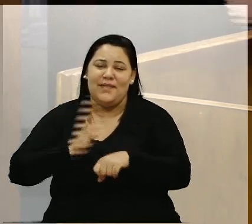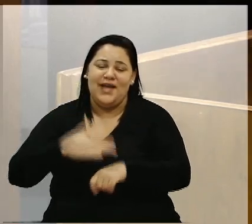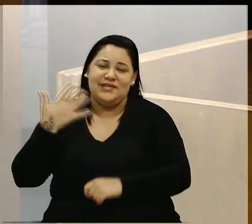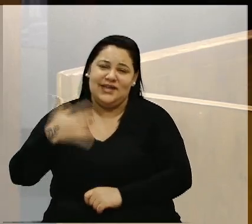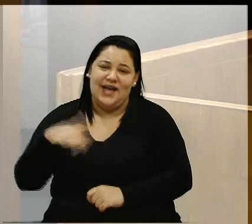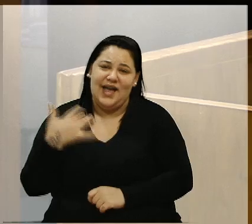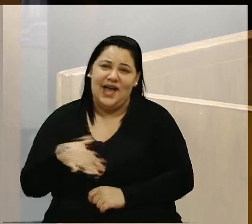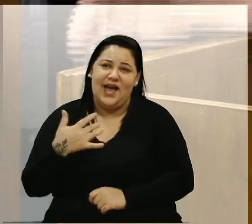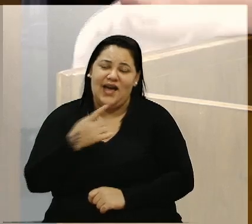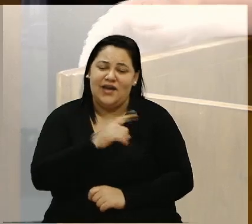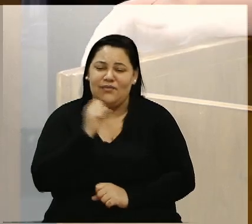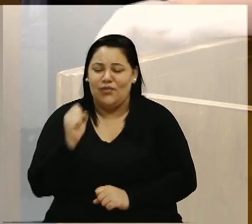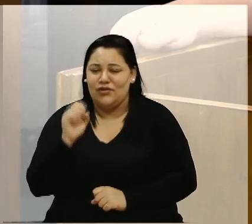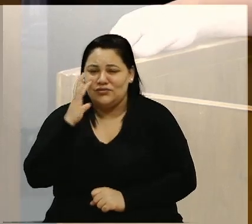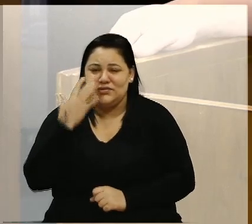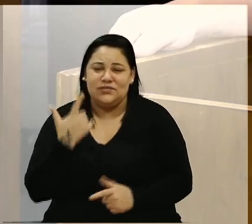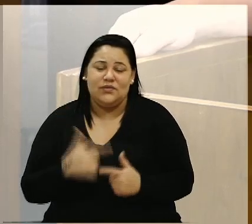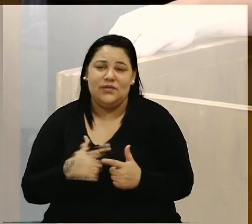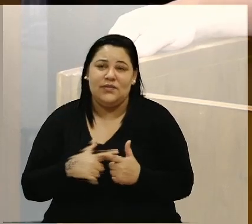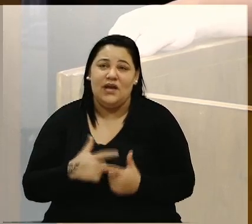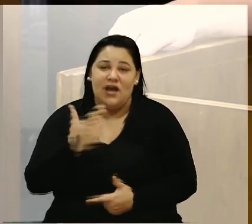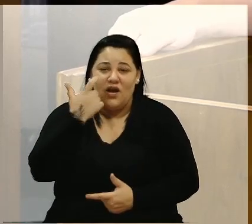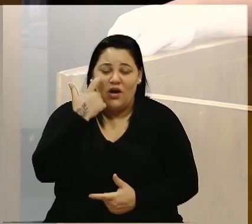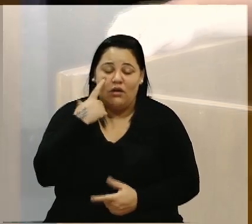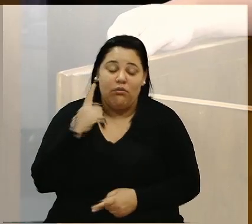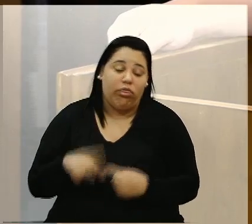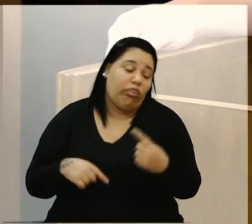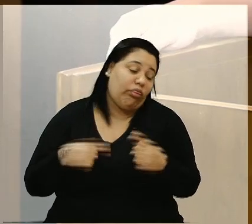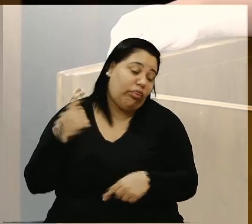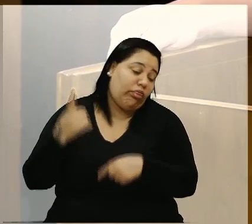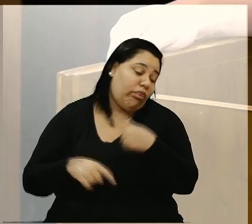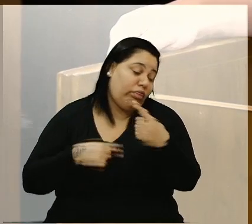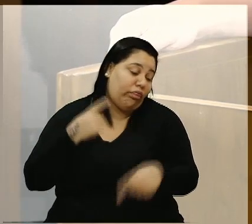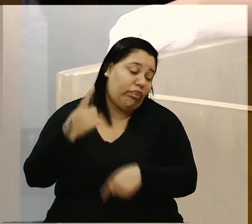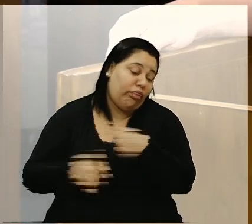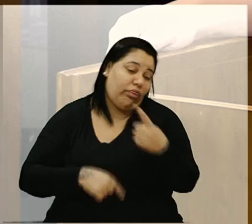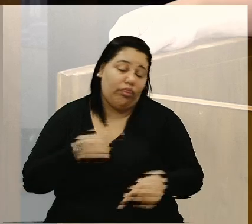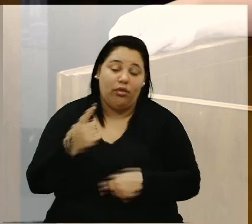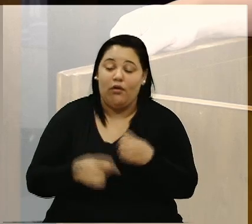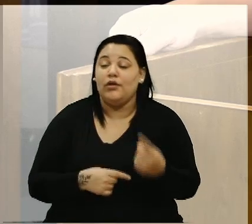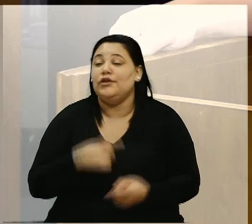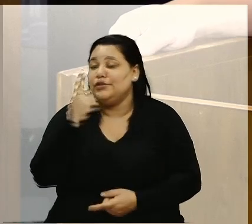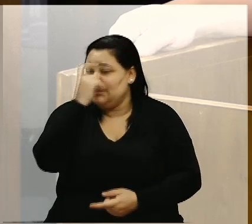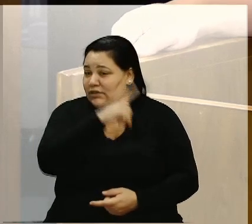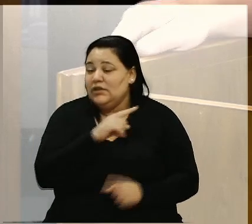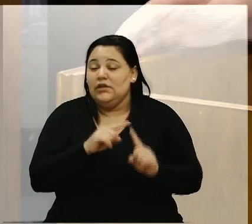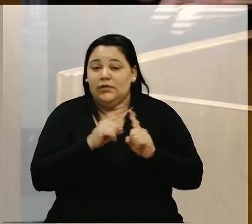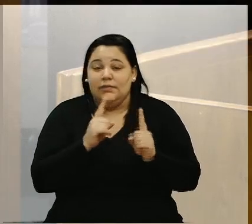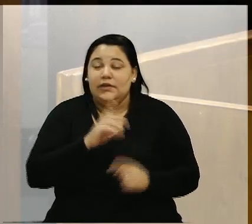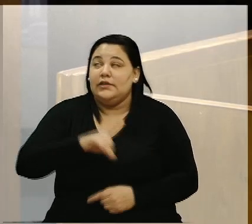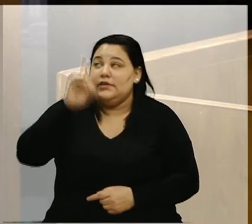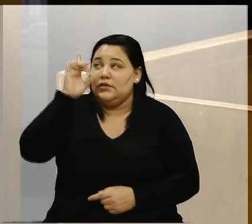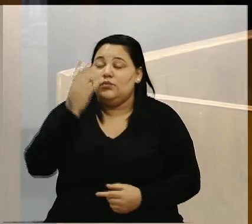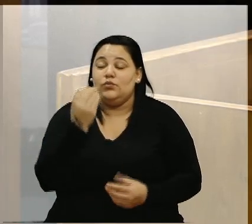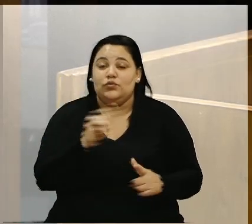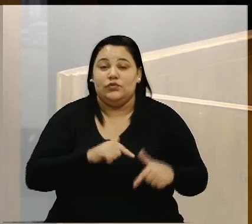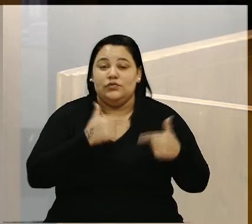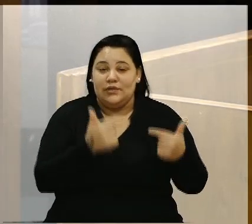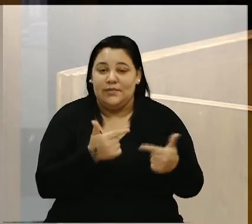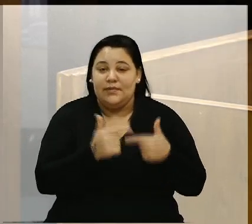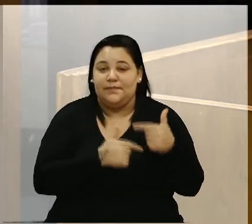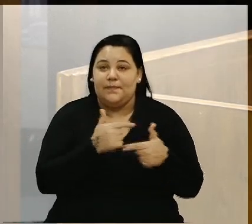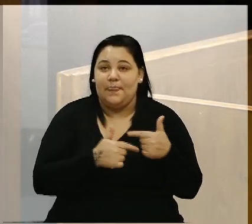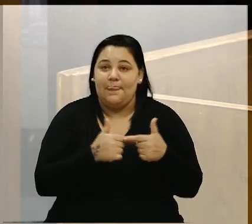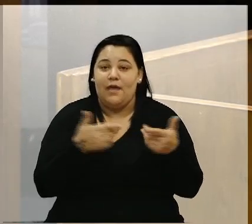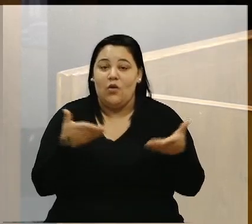dar impugnação. Olha, é um rolo, velho, desgraçado, mas graças a Deus, com muito empenho, com muito trabalho, hoje já é